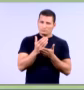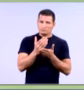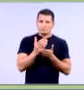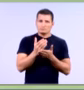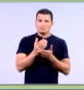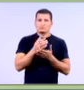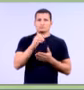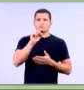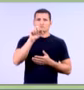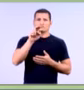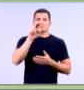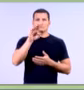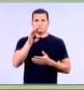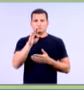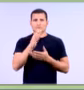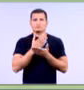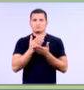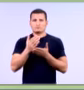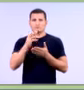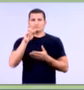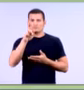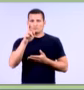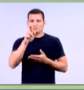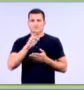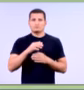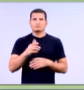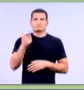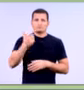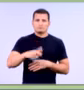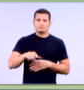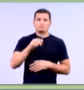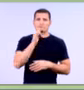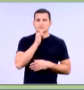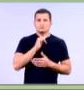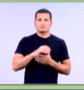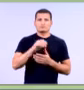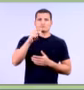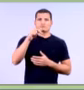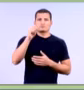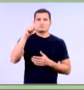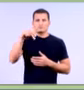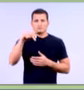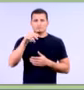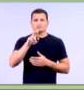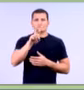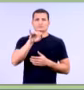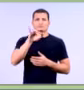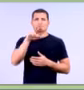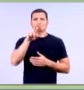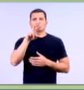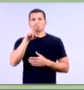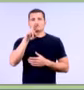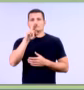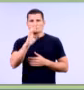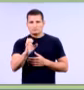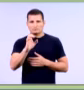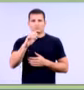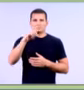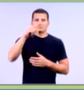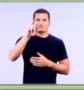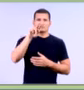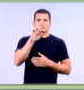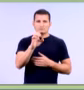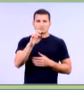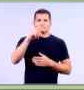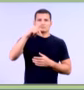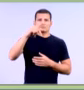com R, tá certo? Mais exemplos: pan, vice, pré, pós, além, a quem? Sempre